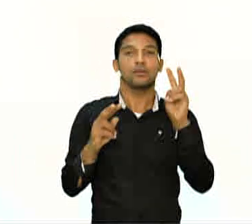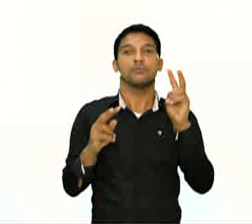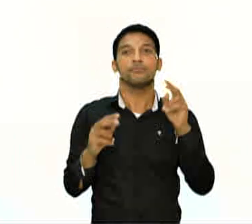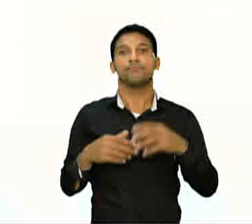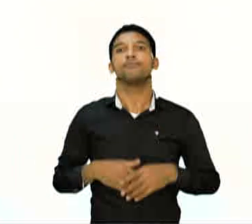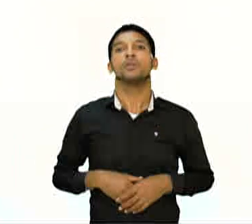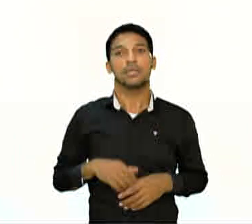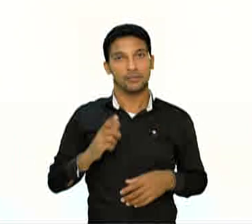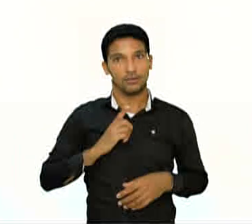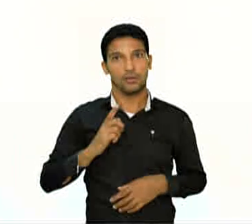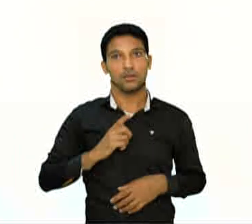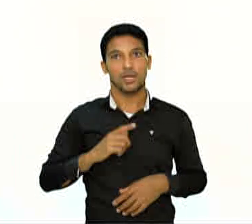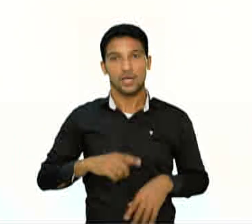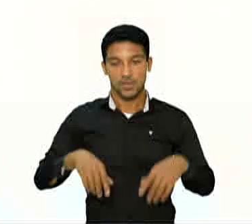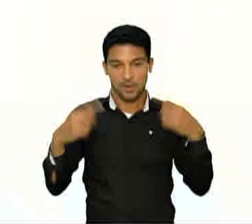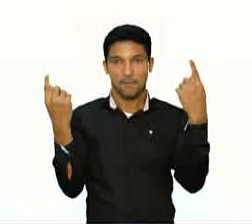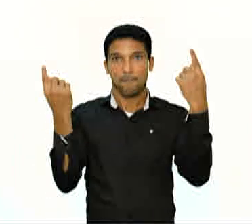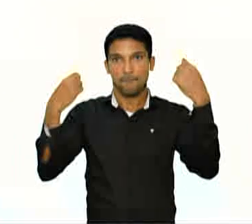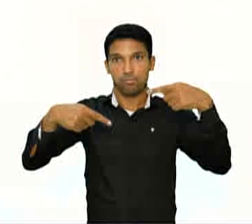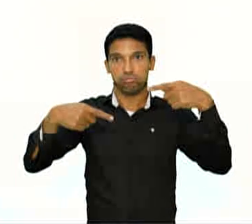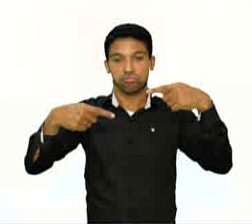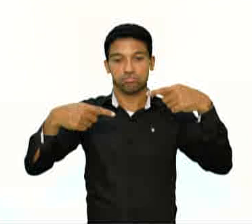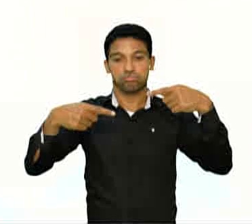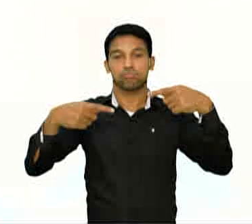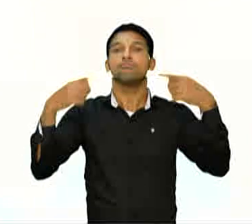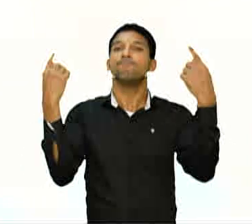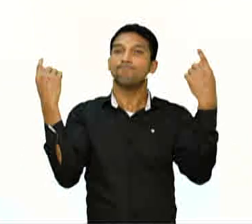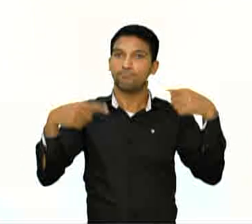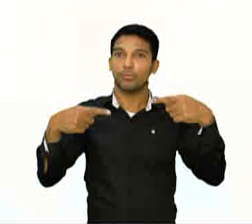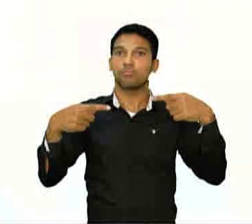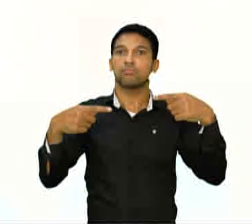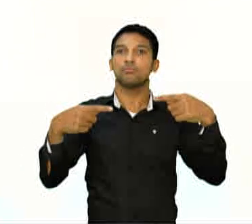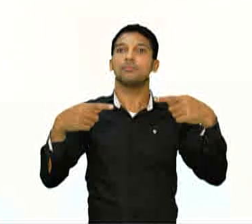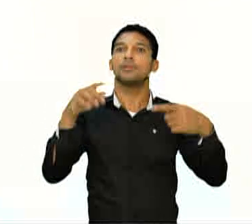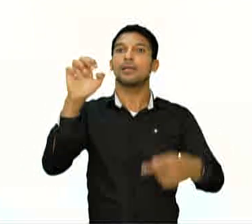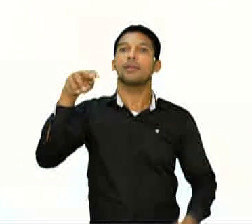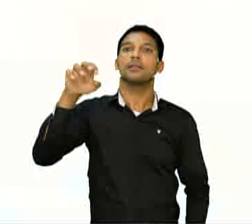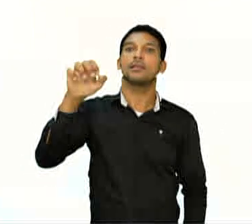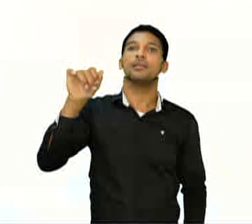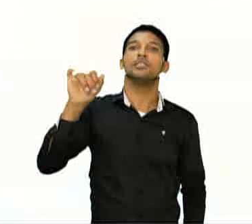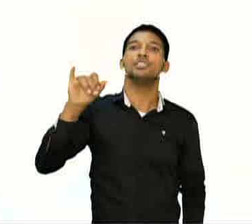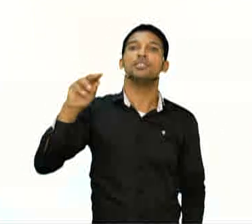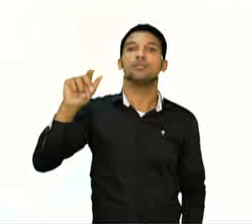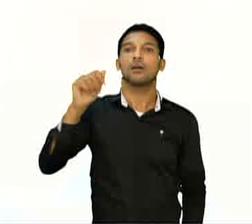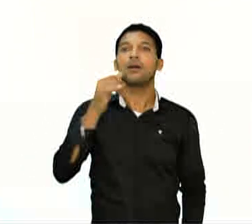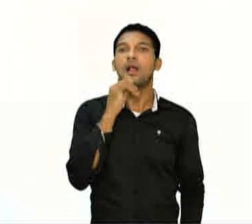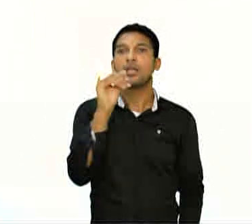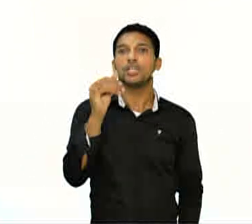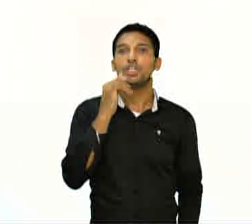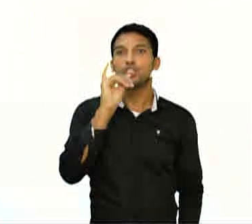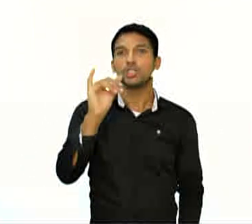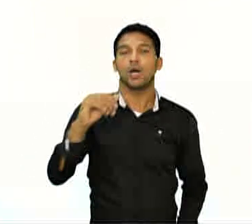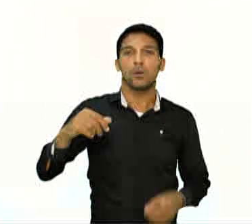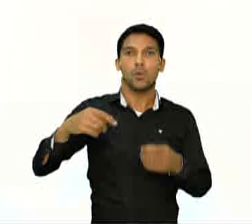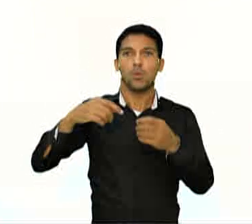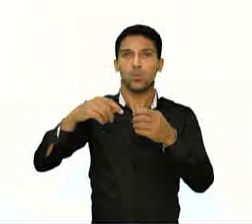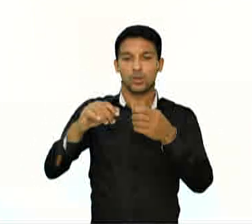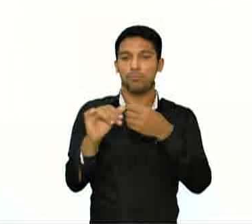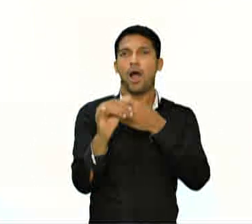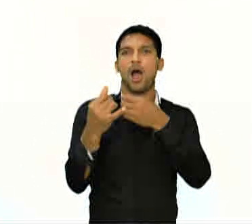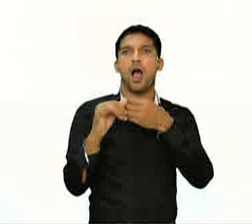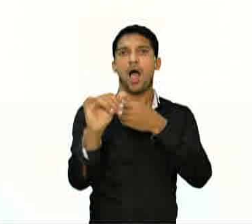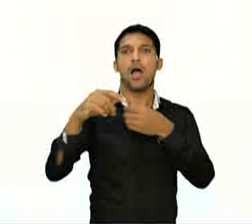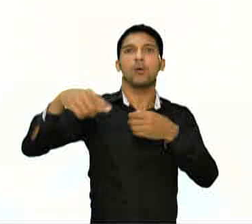de eletricidade permanece atual. Em um encontro internacional para a discussão desse tema, foram colocados os